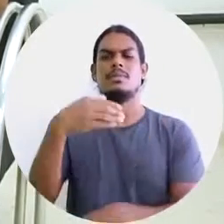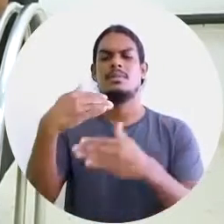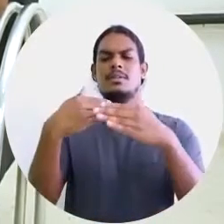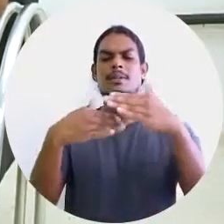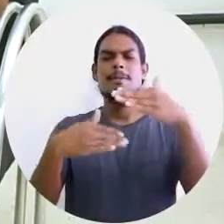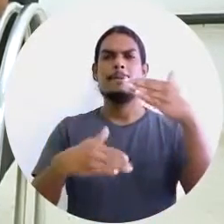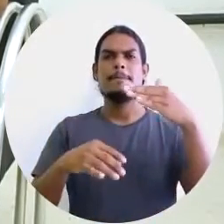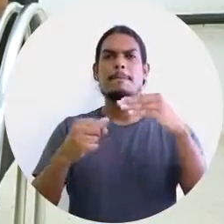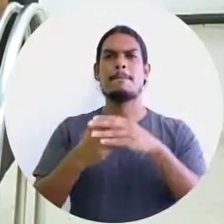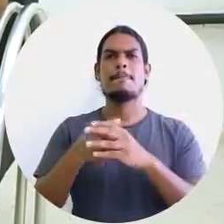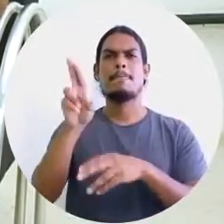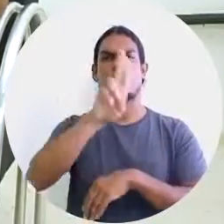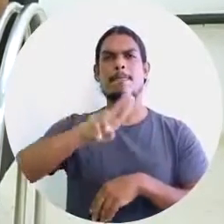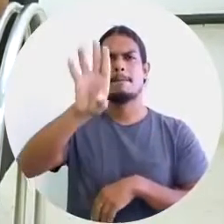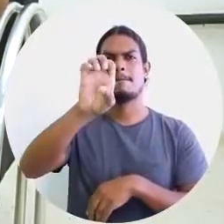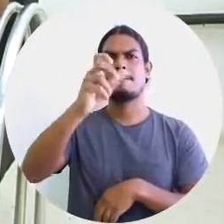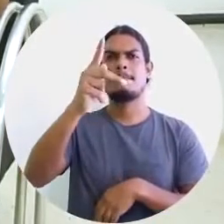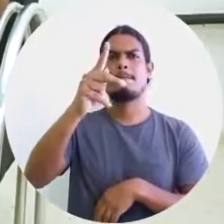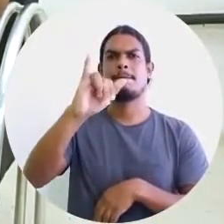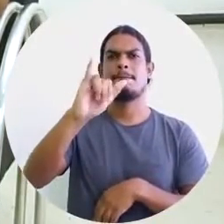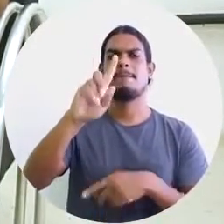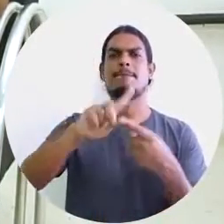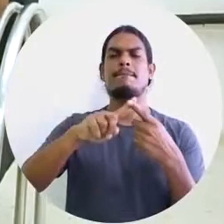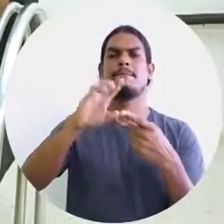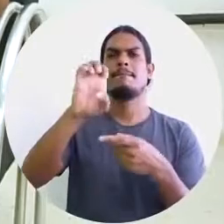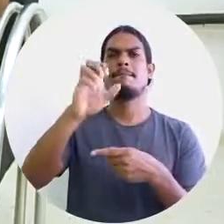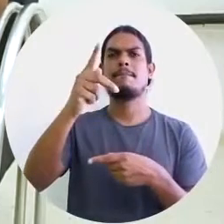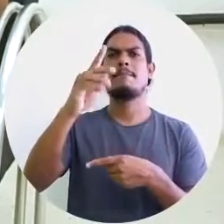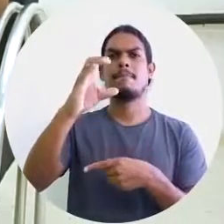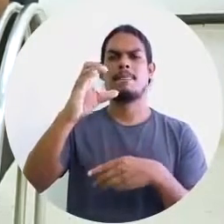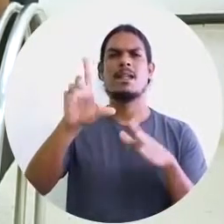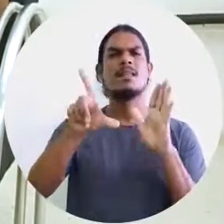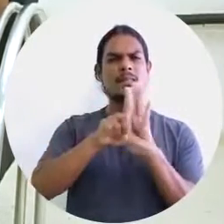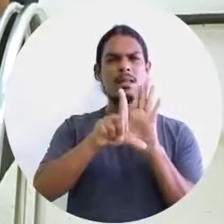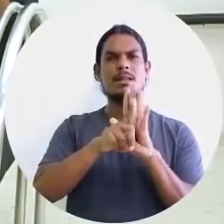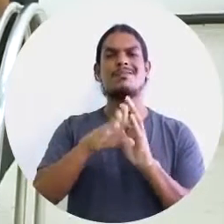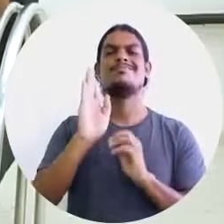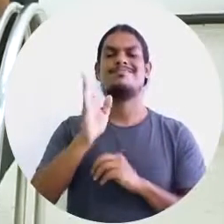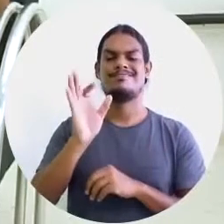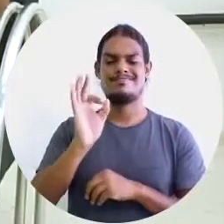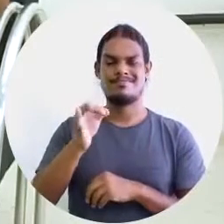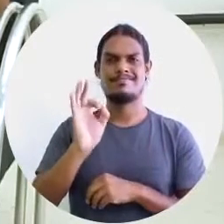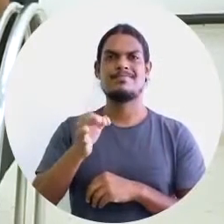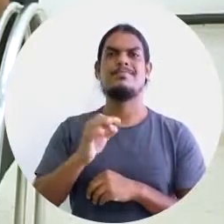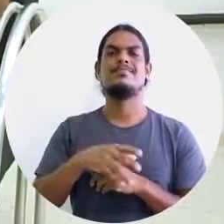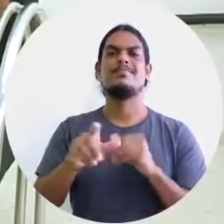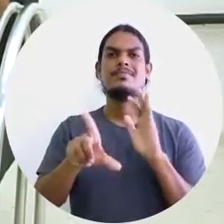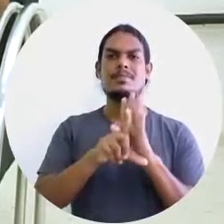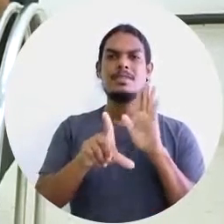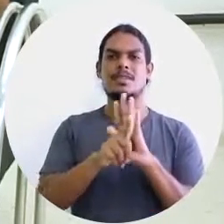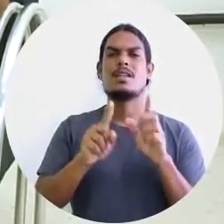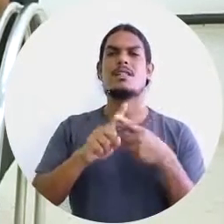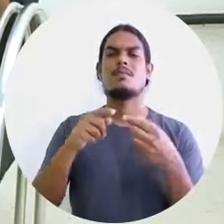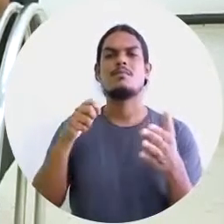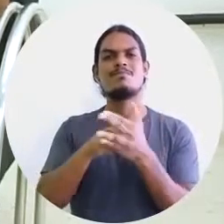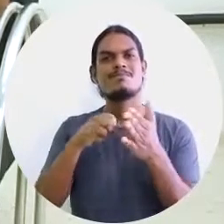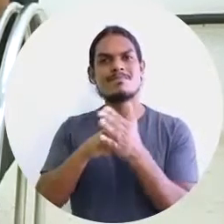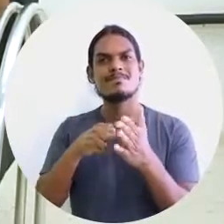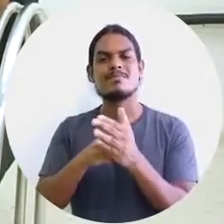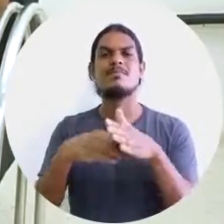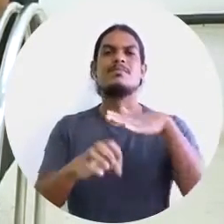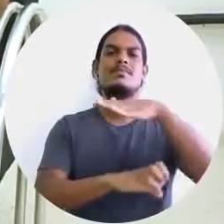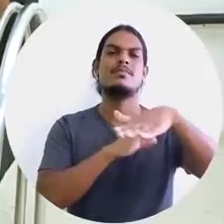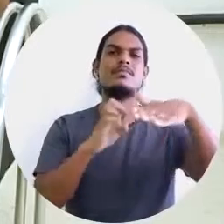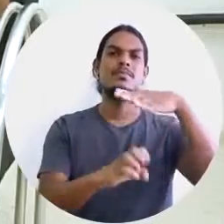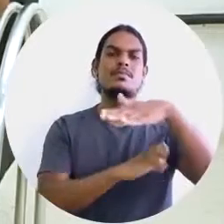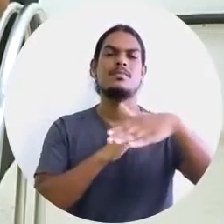em lei? Prevista na NR e cobrada também pelos órgãos fiscalizadores. Então é uma questão de humanidade, vamos